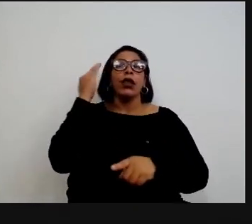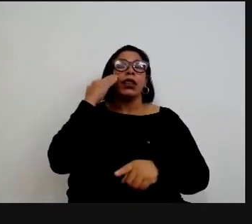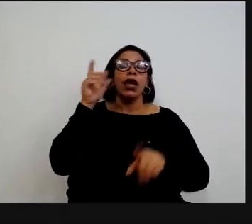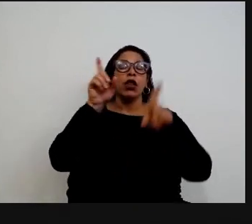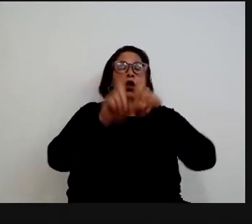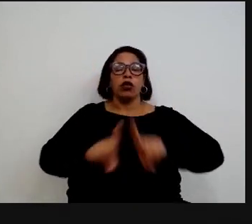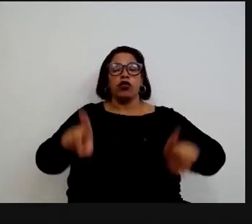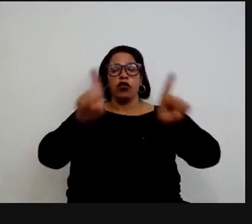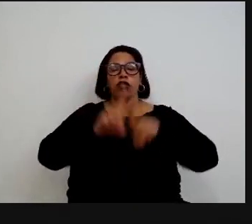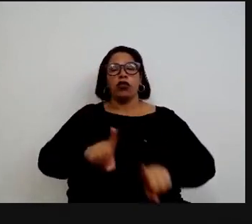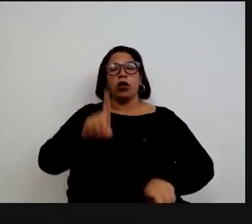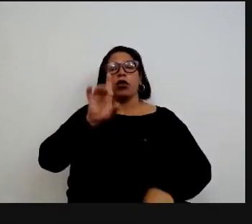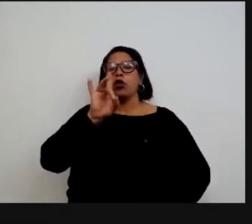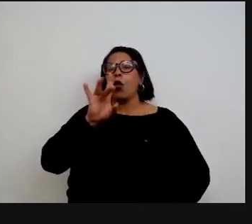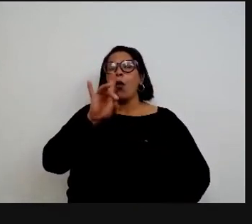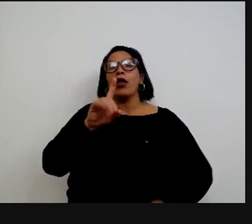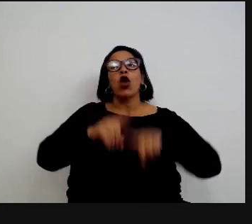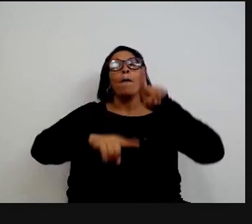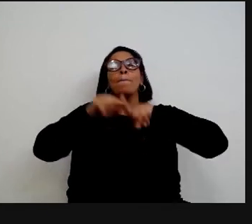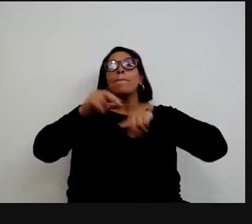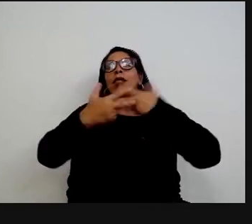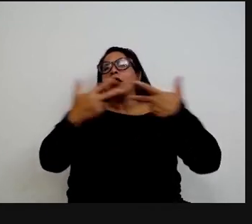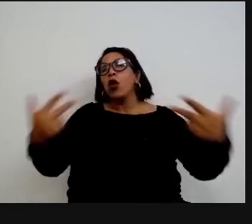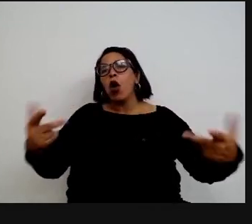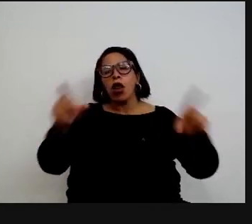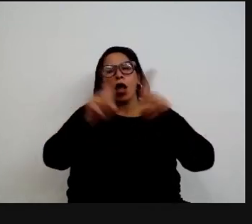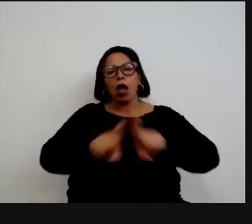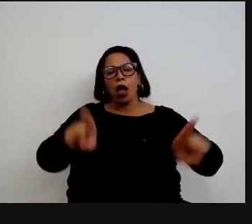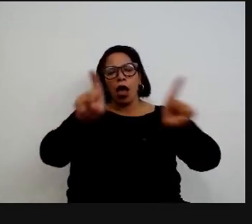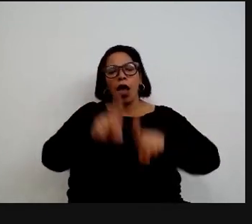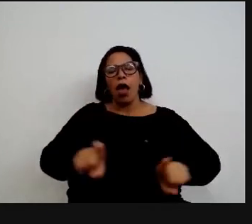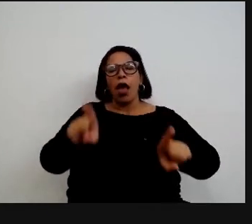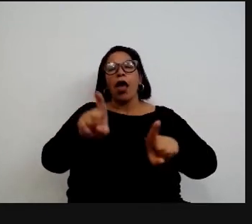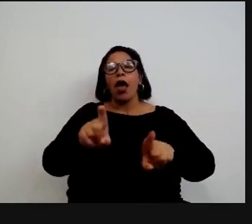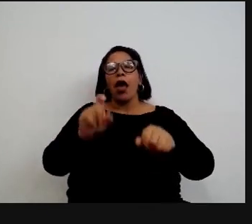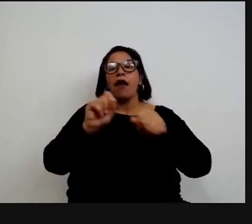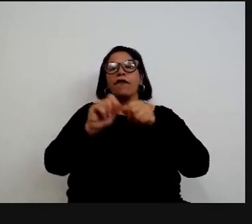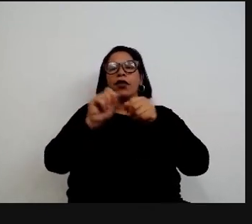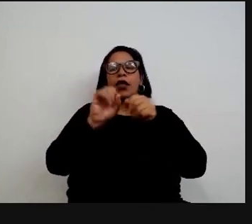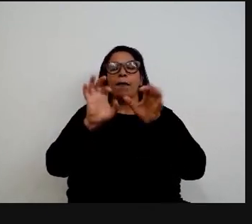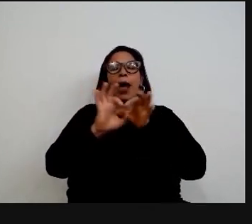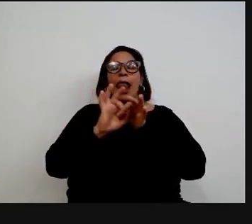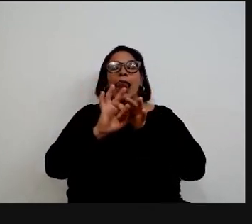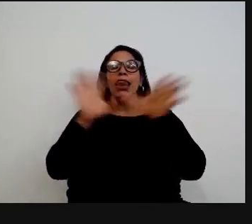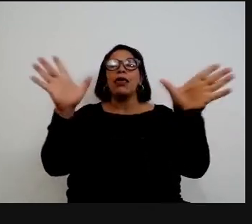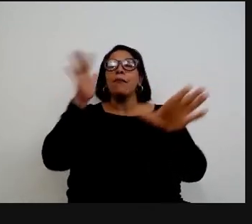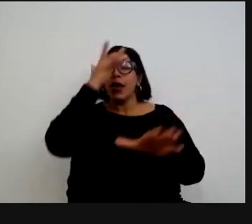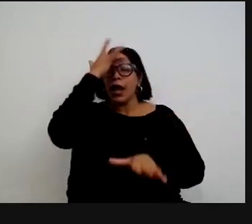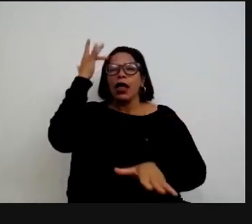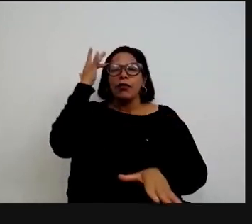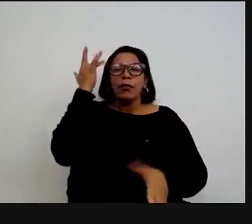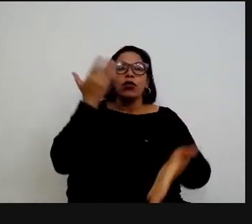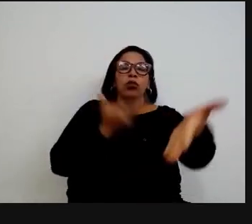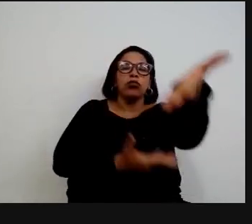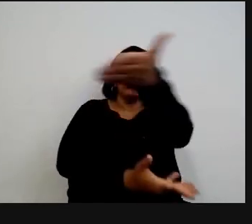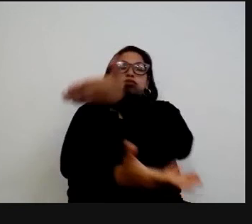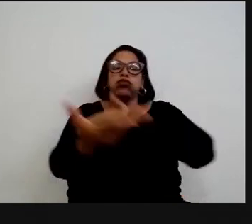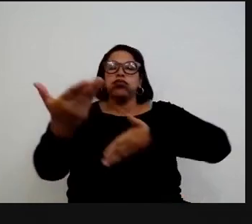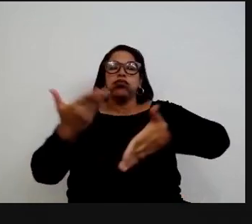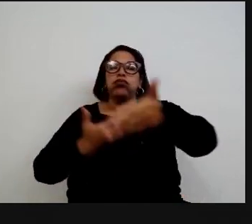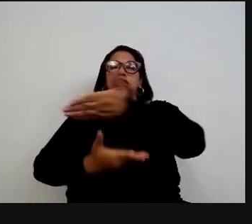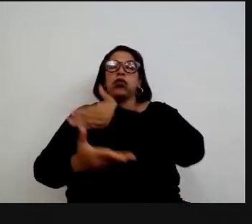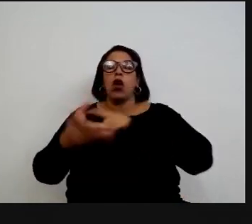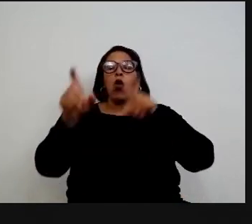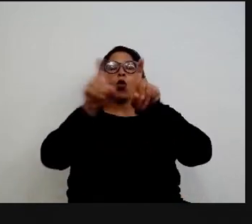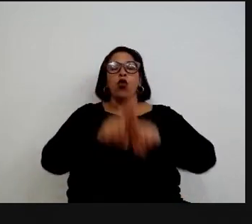que o digital não é sobre máquinas, é sobre deixar a máquina fazer o processo para liberar as pessoas para se conectarem umas com as outras.